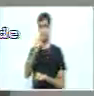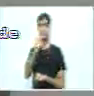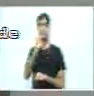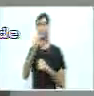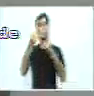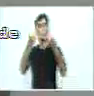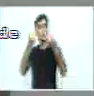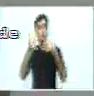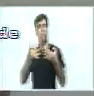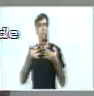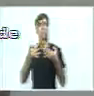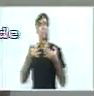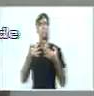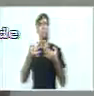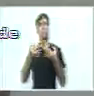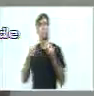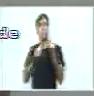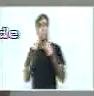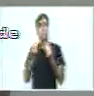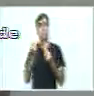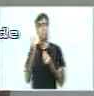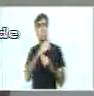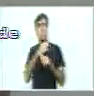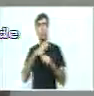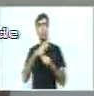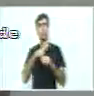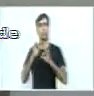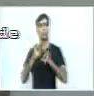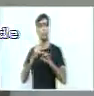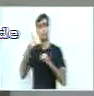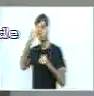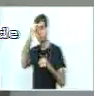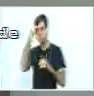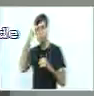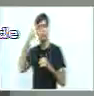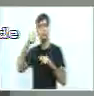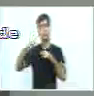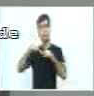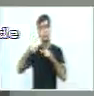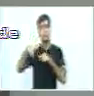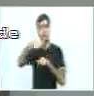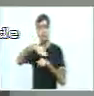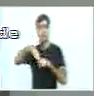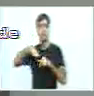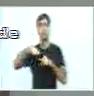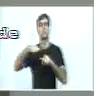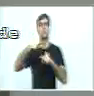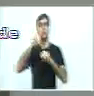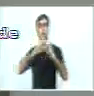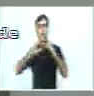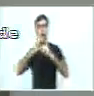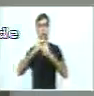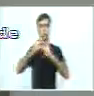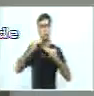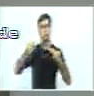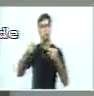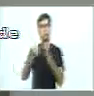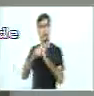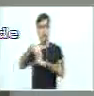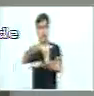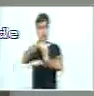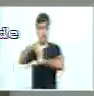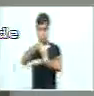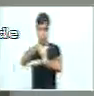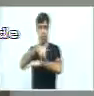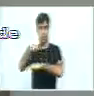à tona a regulamentação dos artistas de rua em nossa cidade. Esse projeto, ele